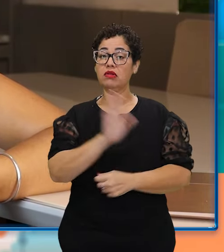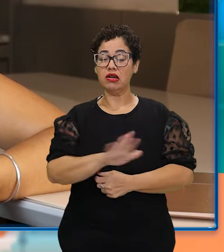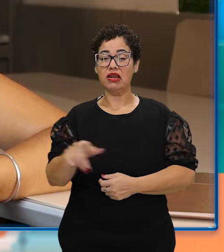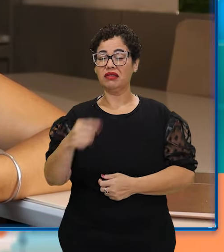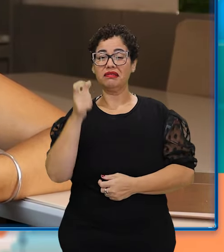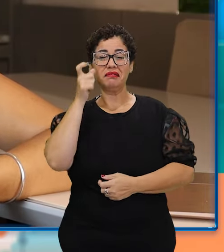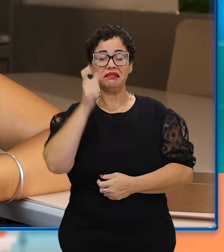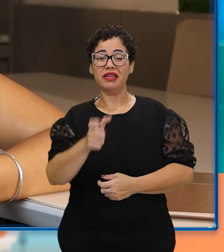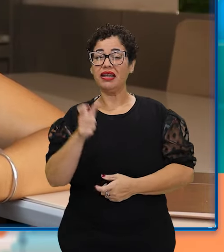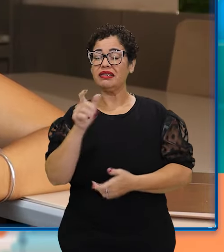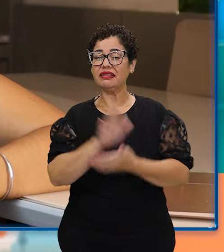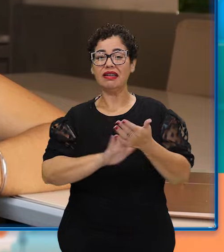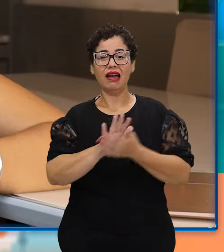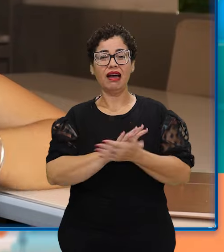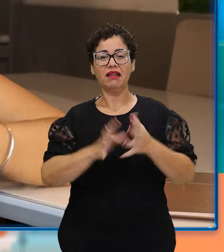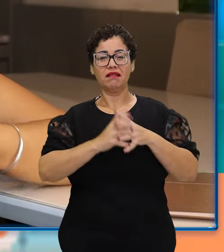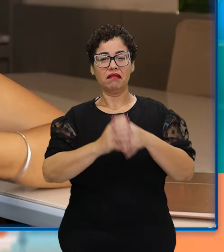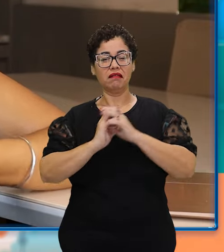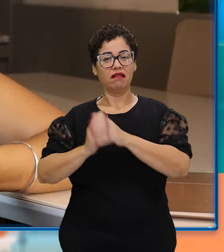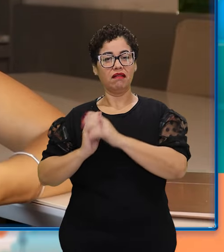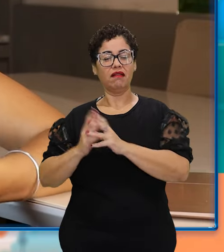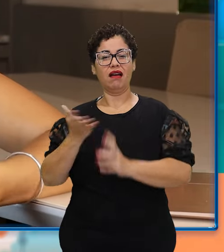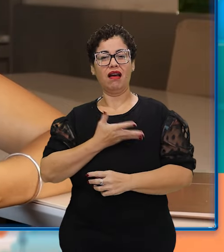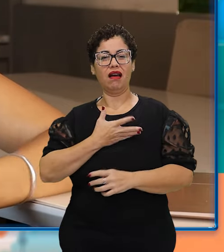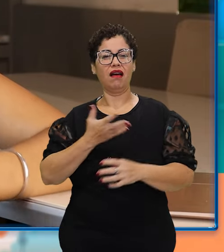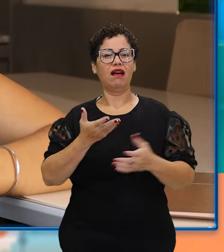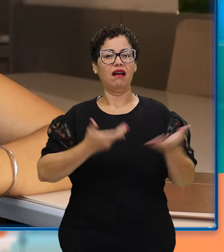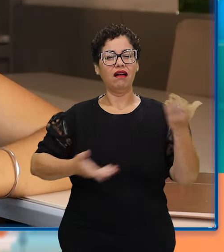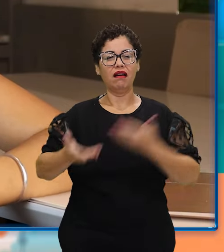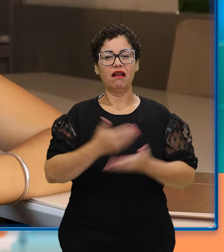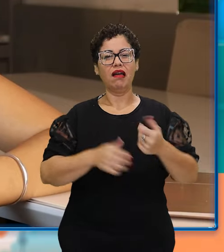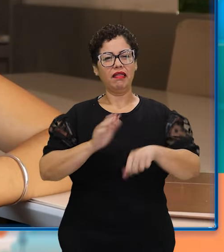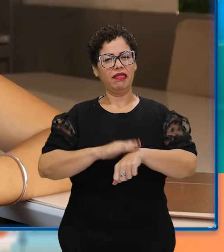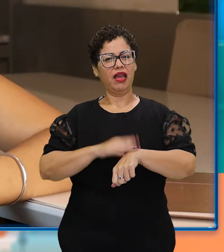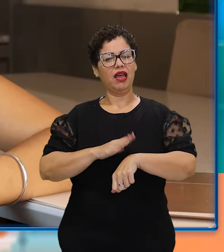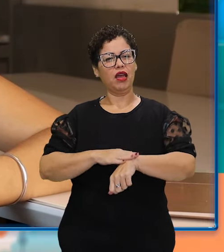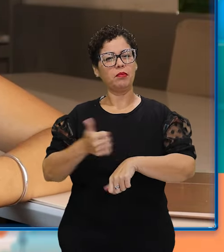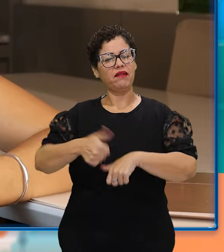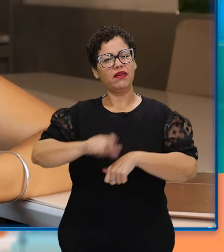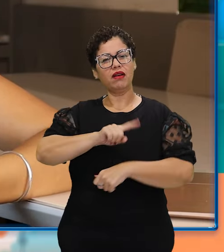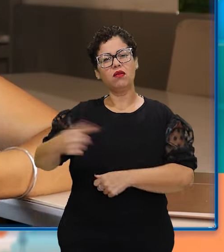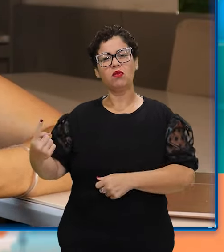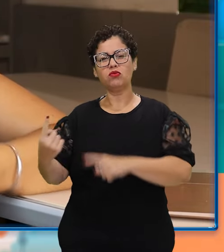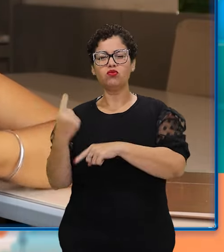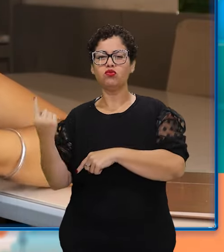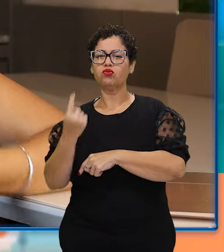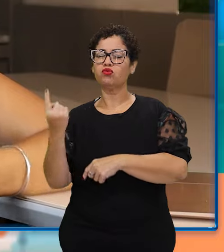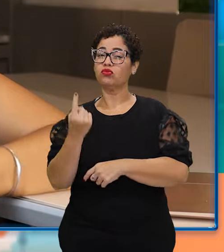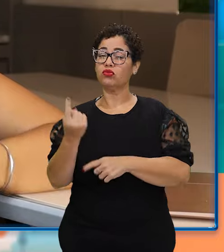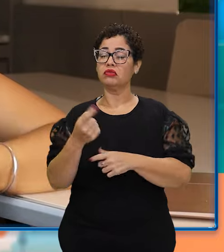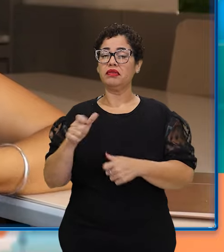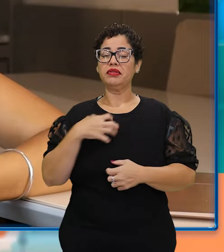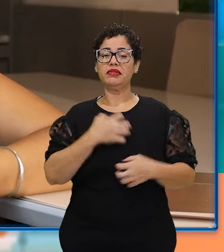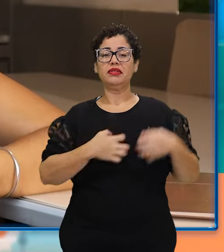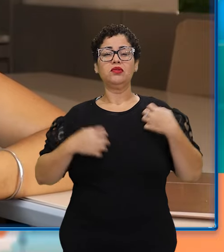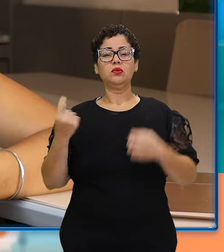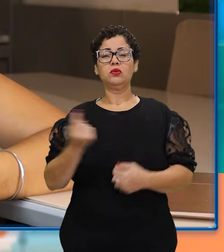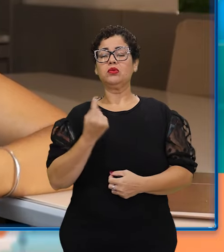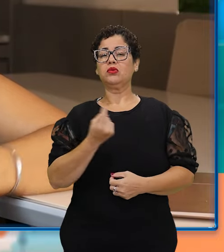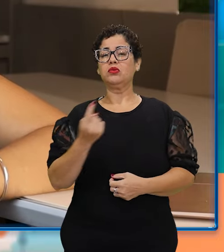criança já não tem mais tanto interesse em ficar interagindo com os colegas, gasta bastante tempo sozinho, tem até essa sensação de repente,